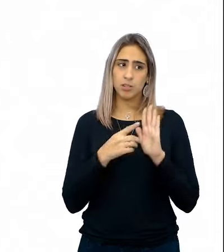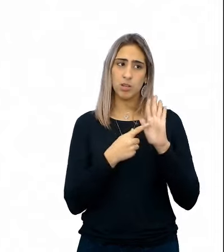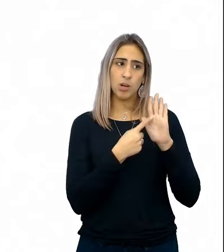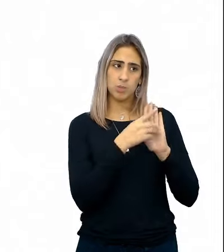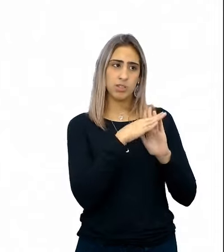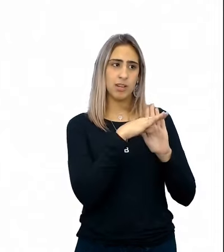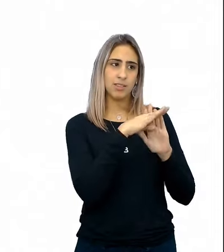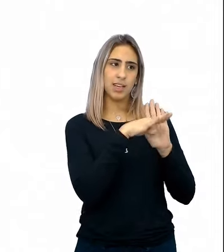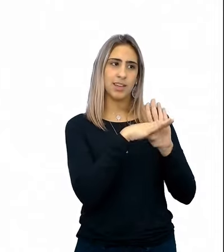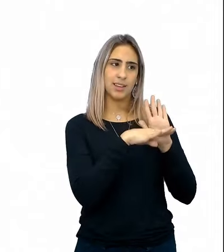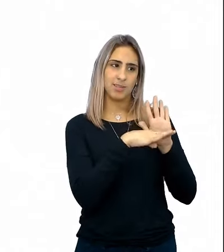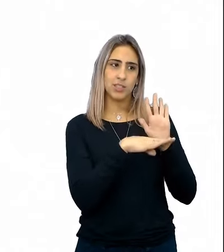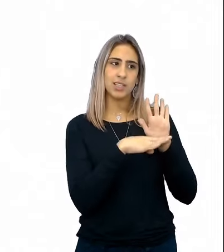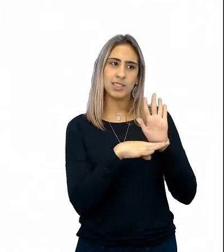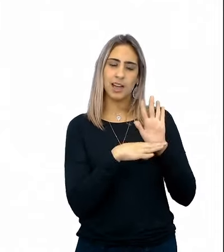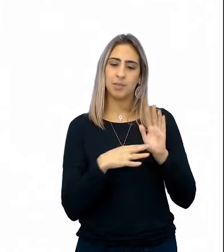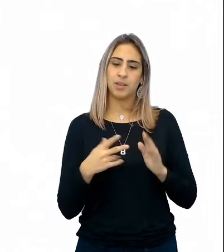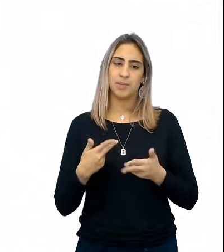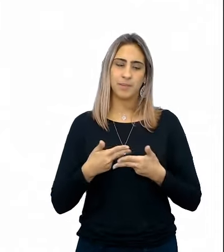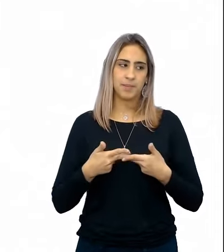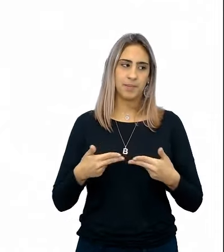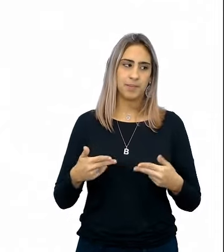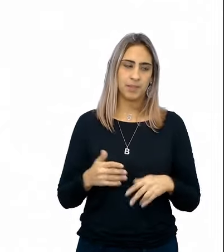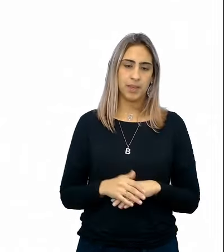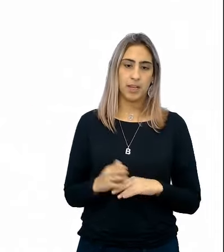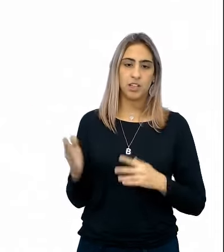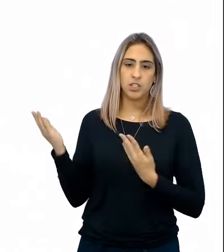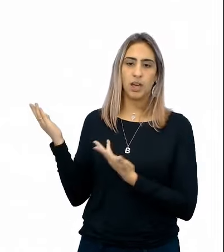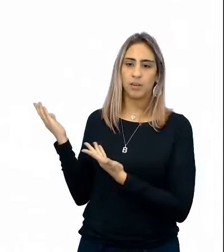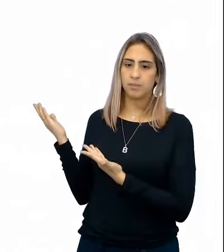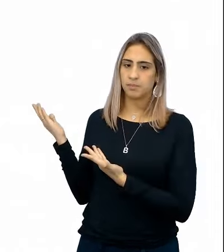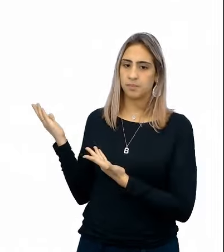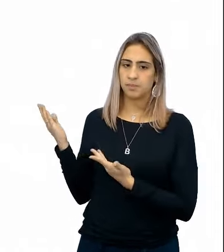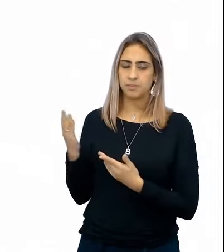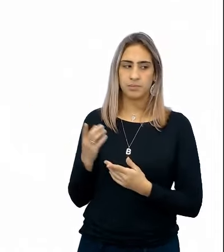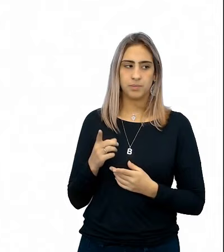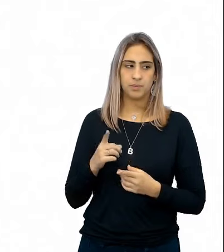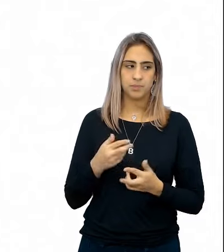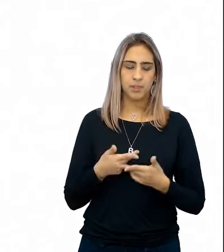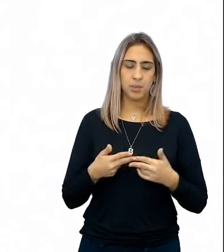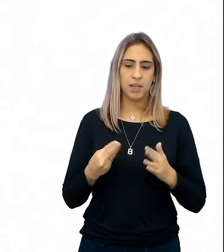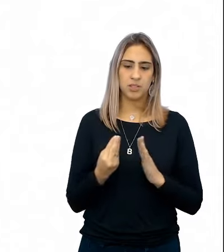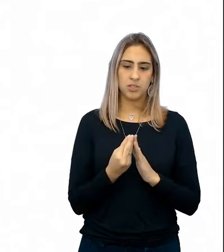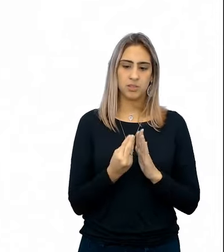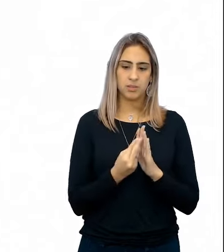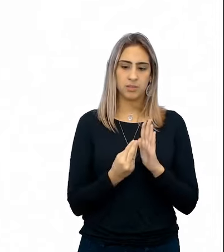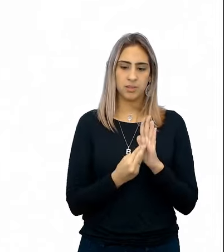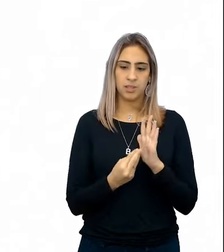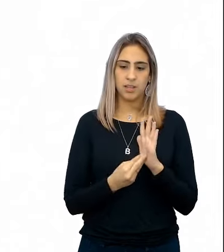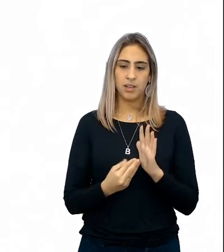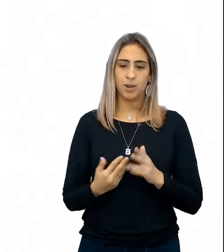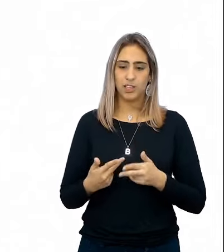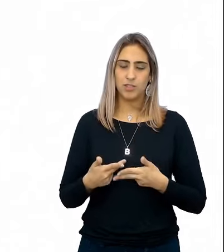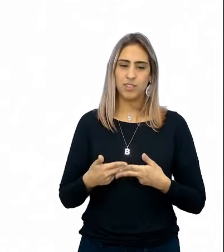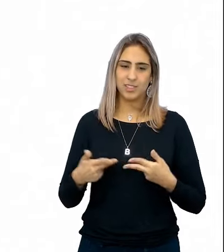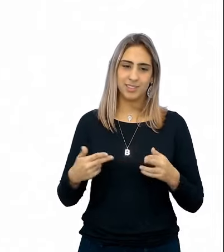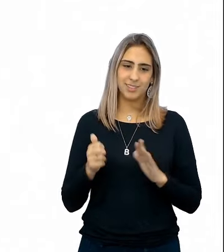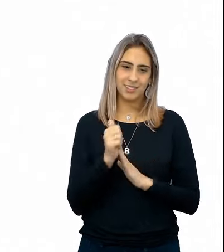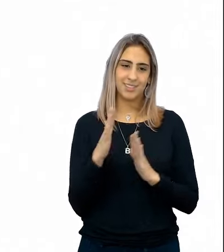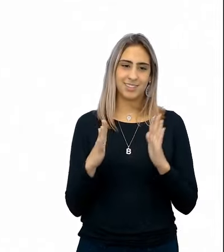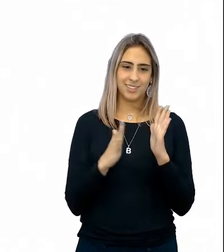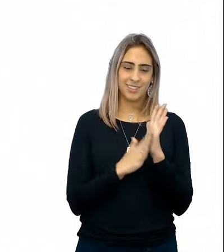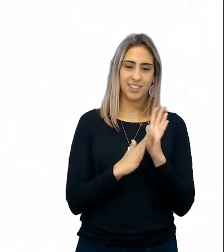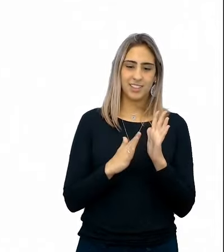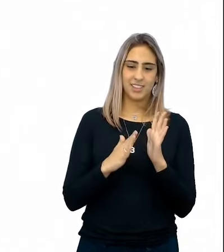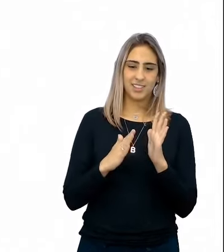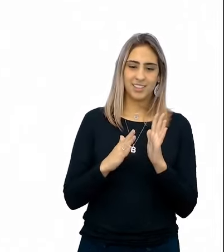possui 31 dias. O item D, quantos domingos há nesse mês, é uma atividade em que os